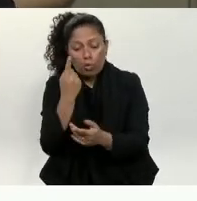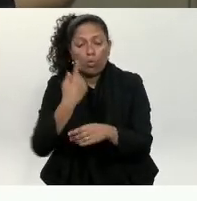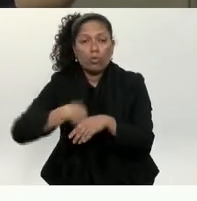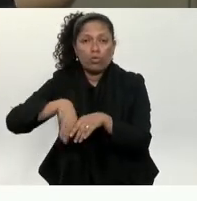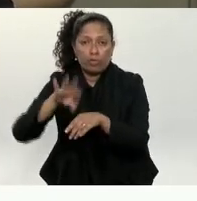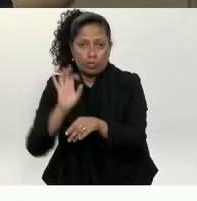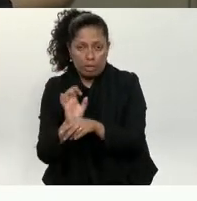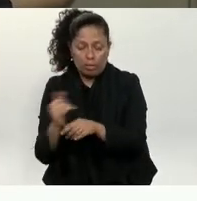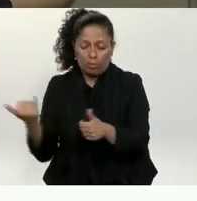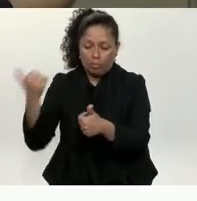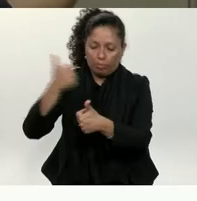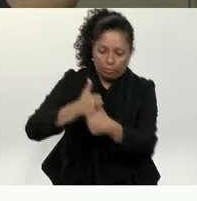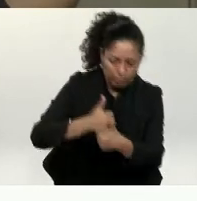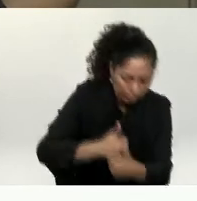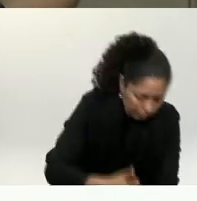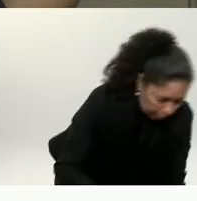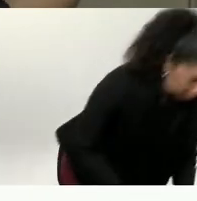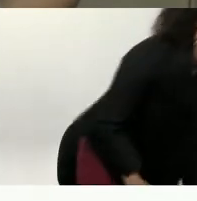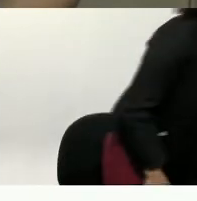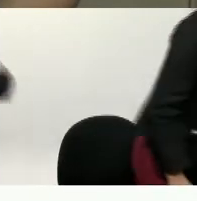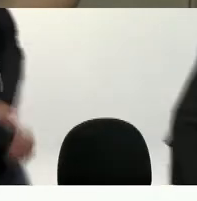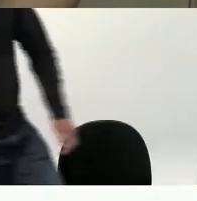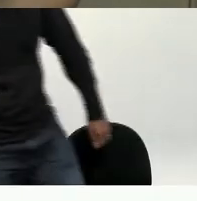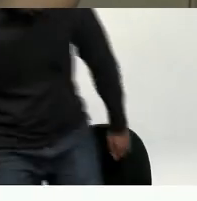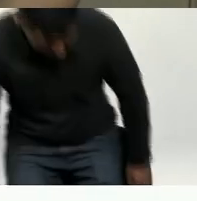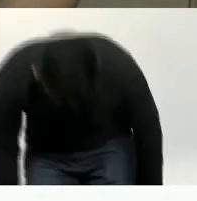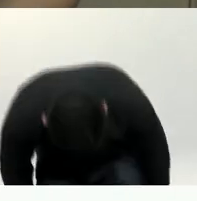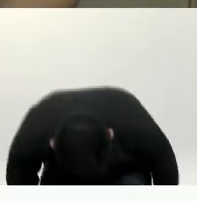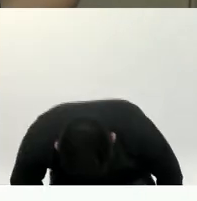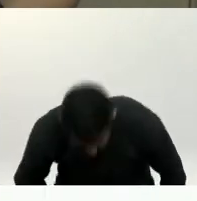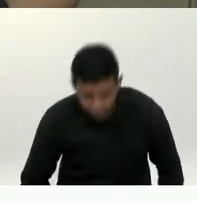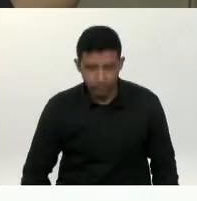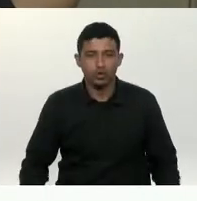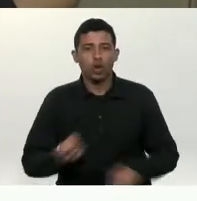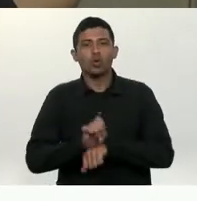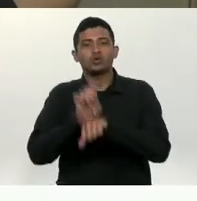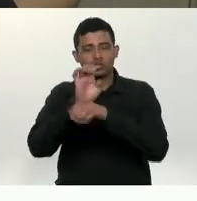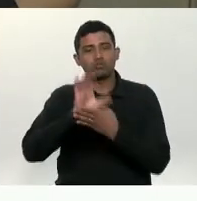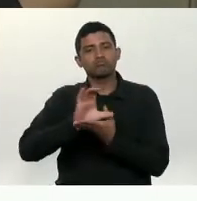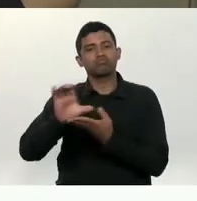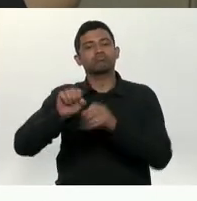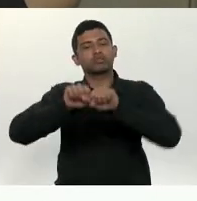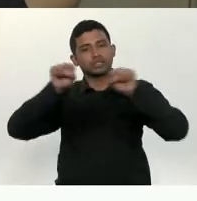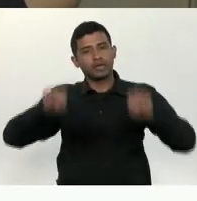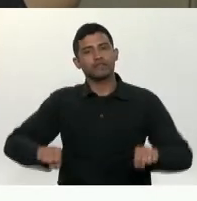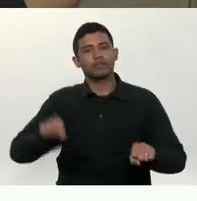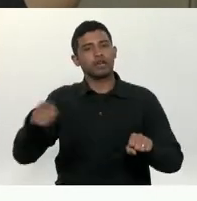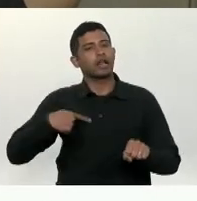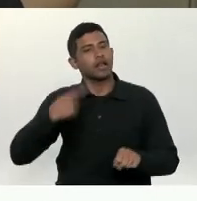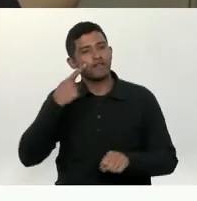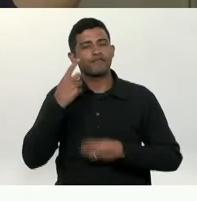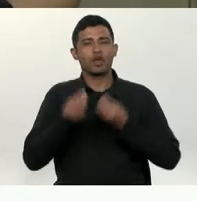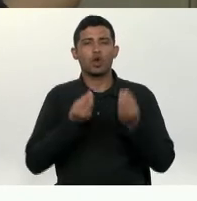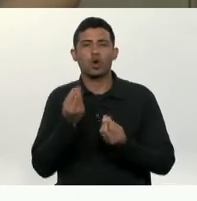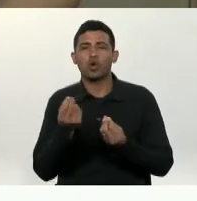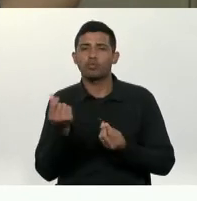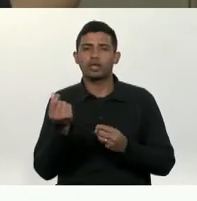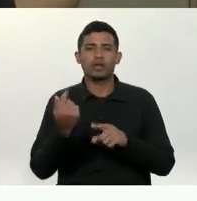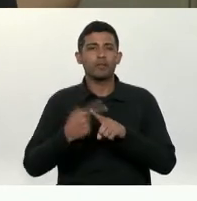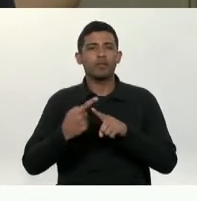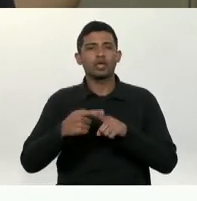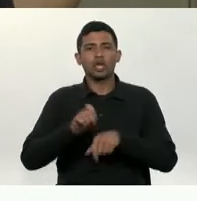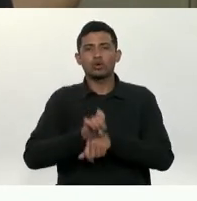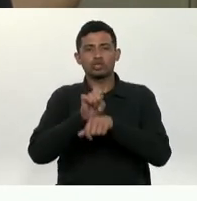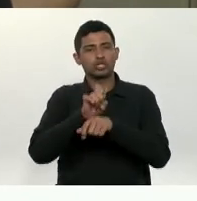para remunerar os seus servidores e agora vai ter a redução na tarifa e depois vamos equalizar essa questão, porque o Estado também não